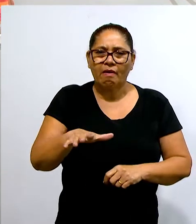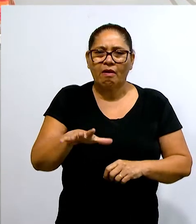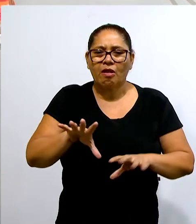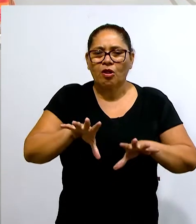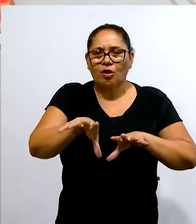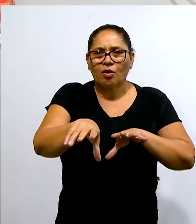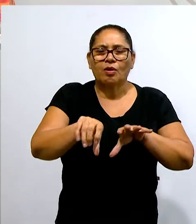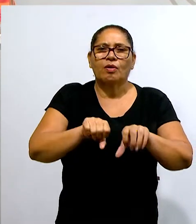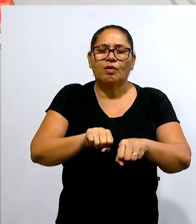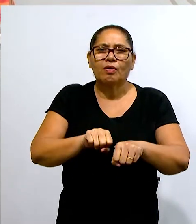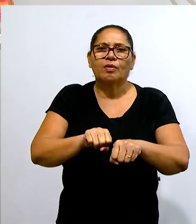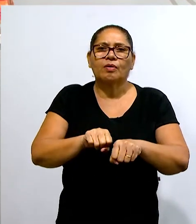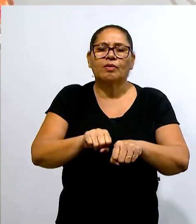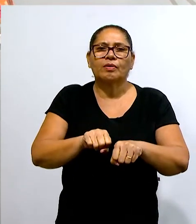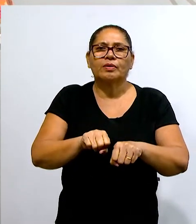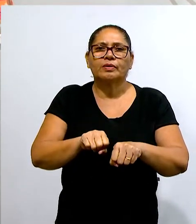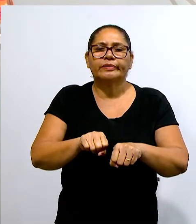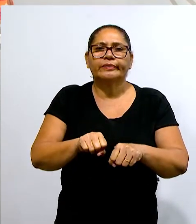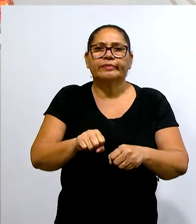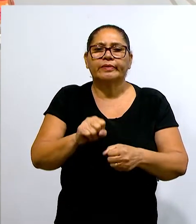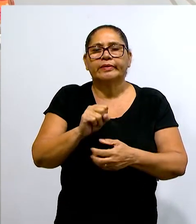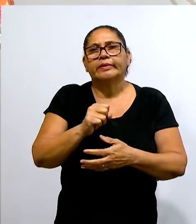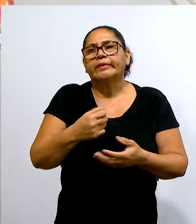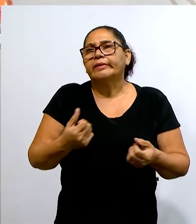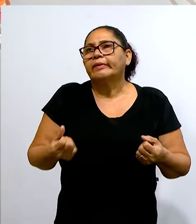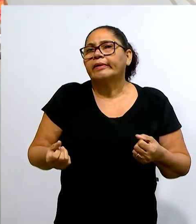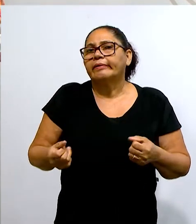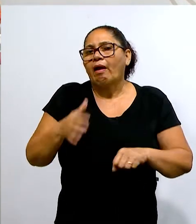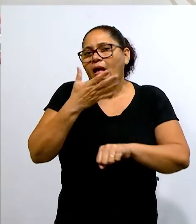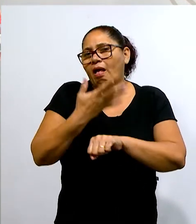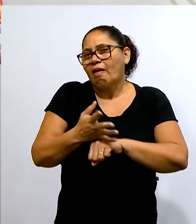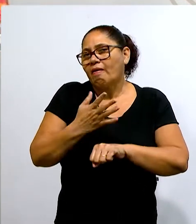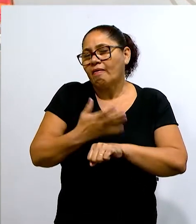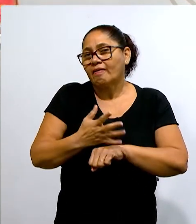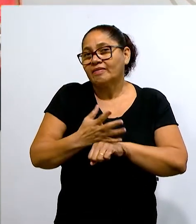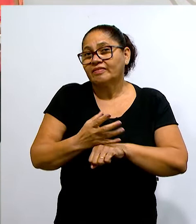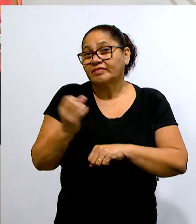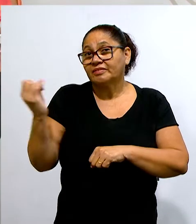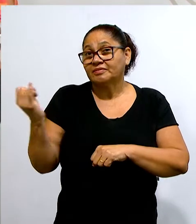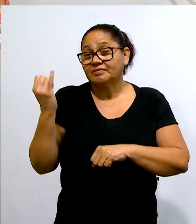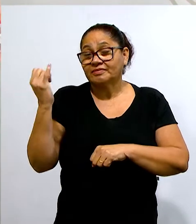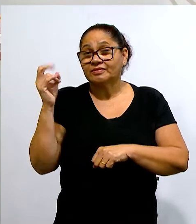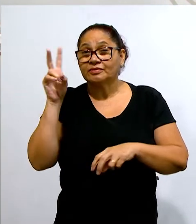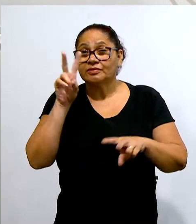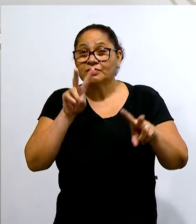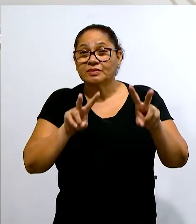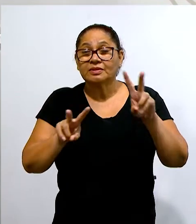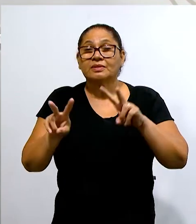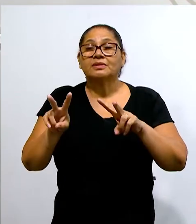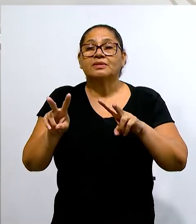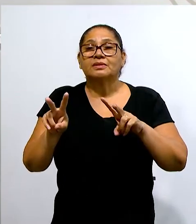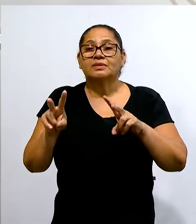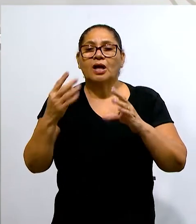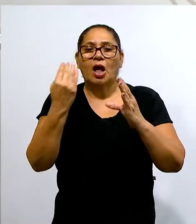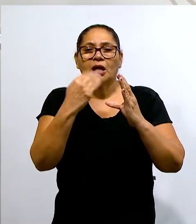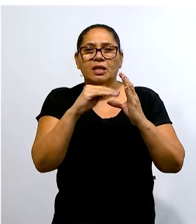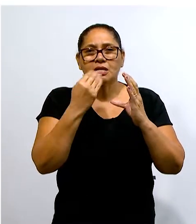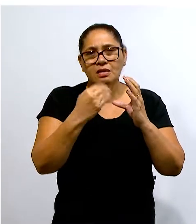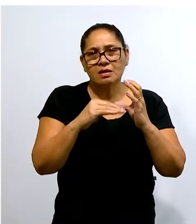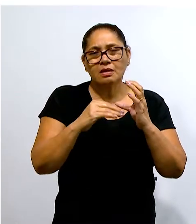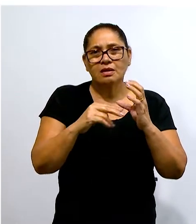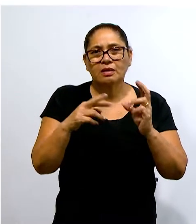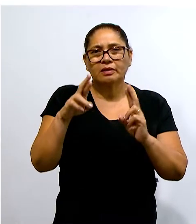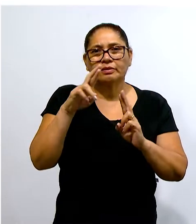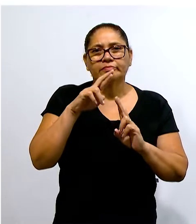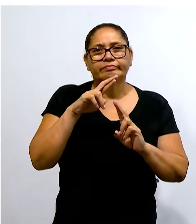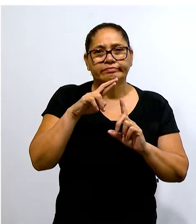formação para o exercício da minha prática docente. Então, é importante que nós vejamos, tenhamos essas referências